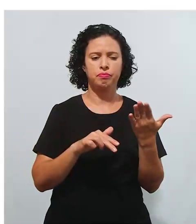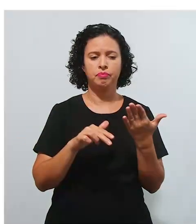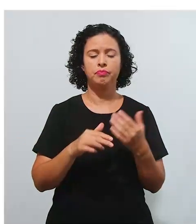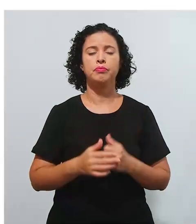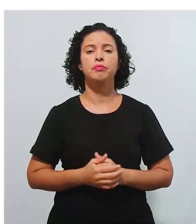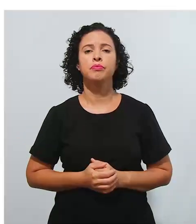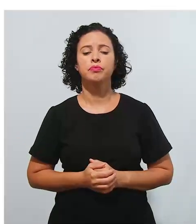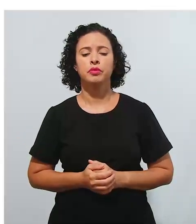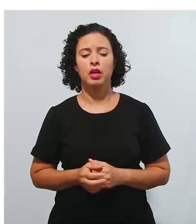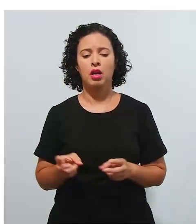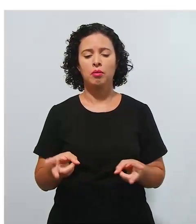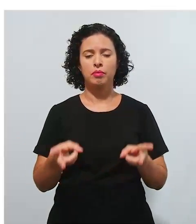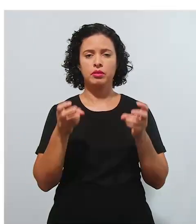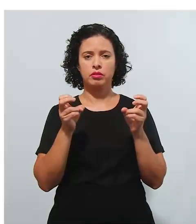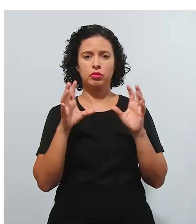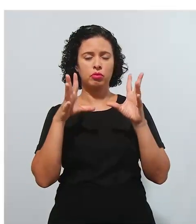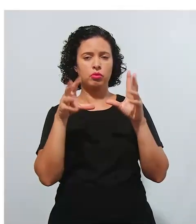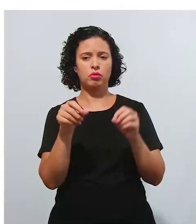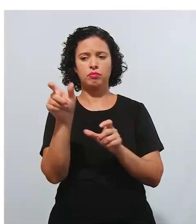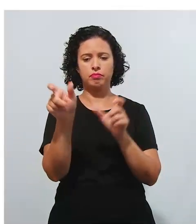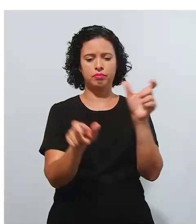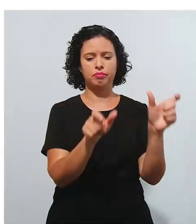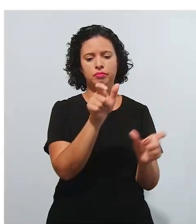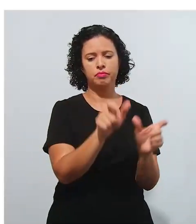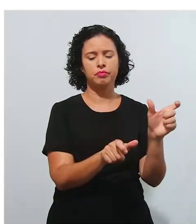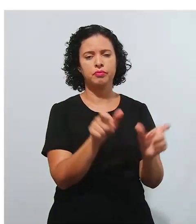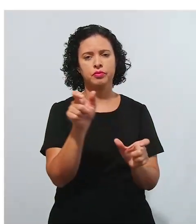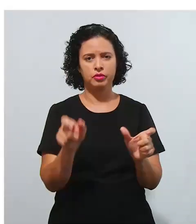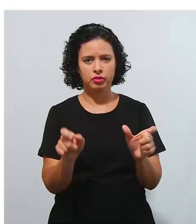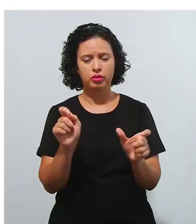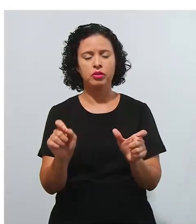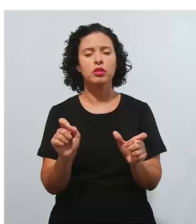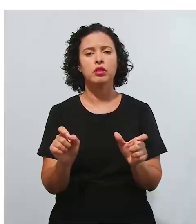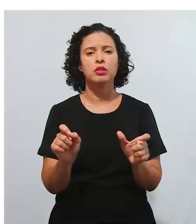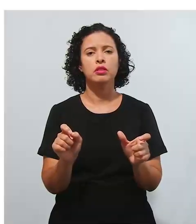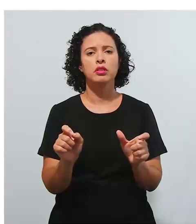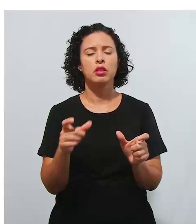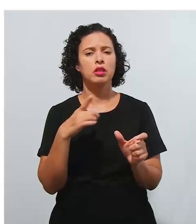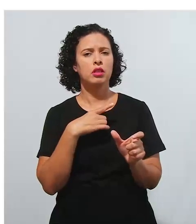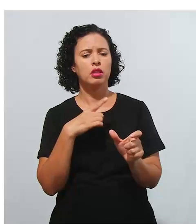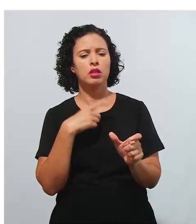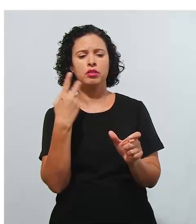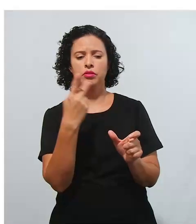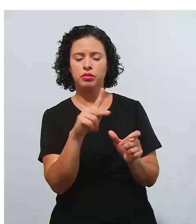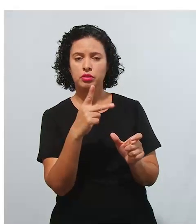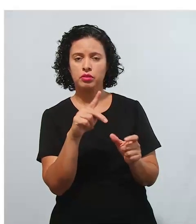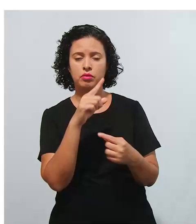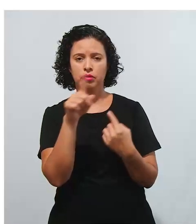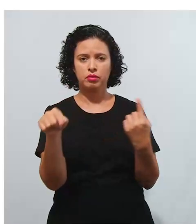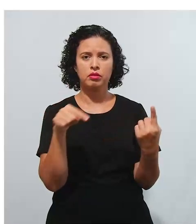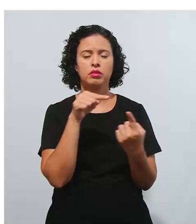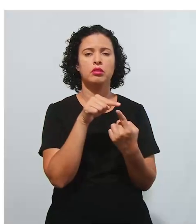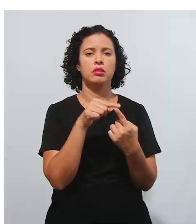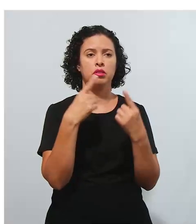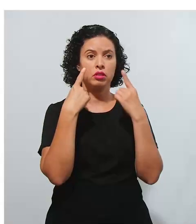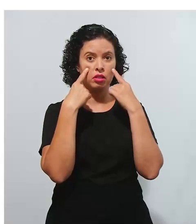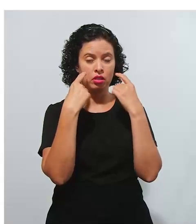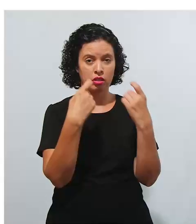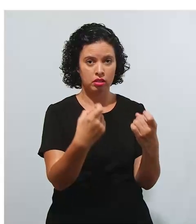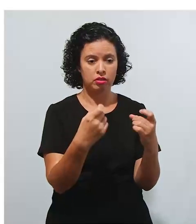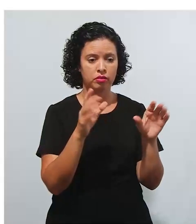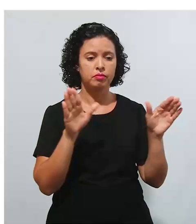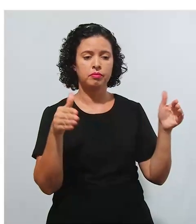essa lista, a gente vê que todos esses atores citados anteriormente têm as suas funções e seus